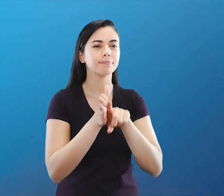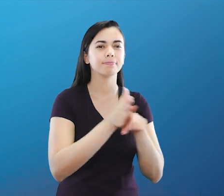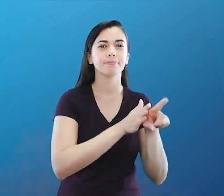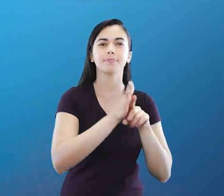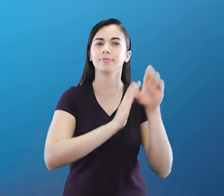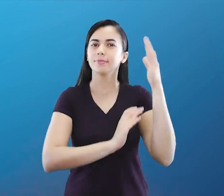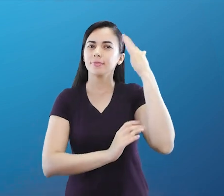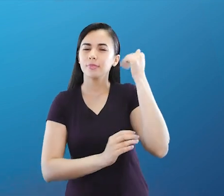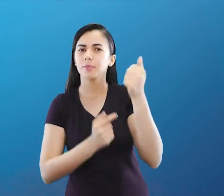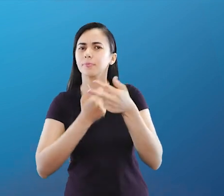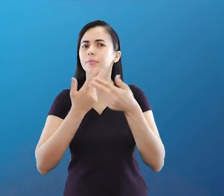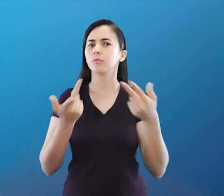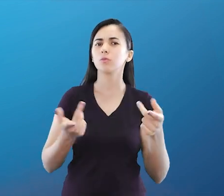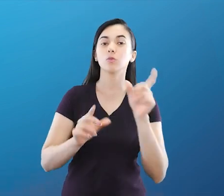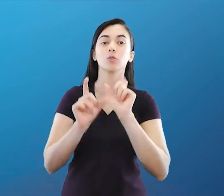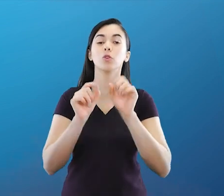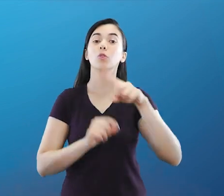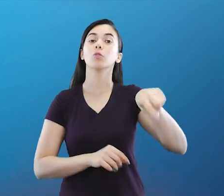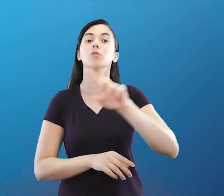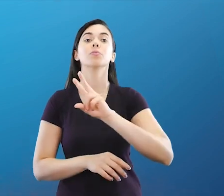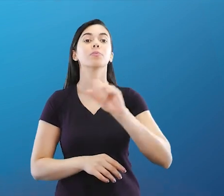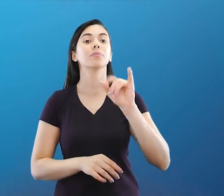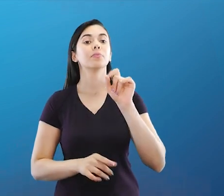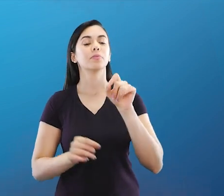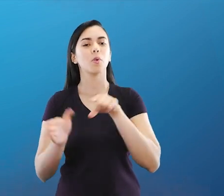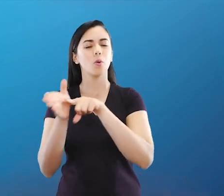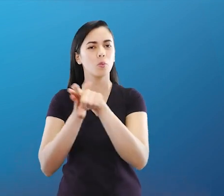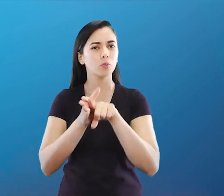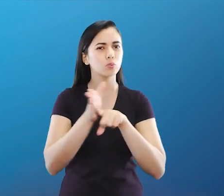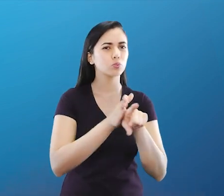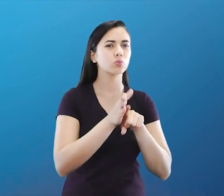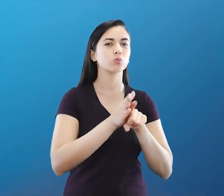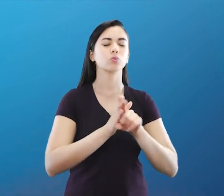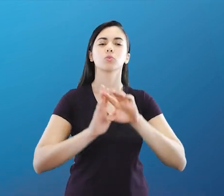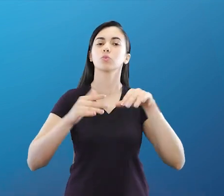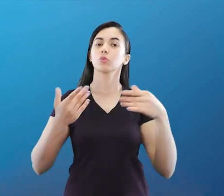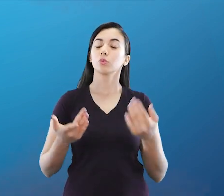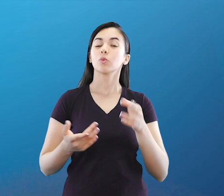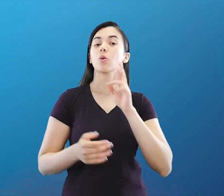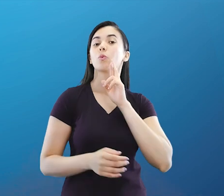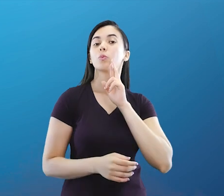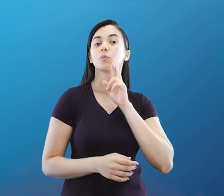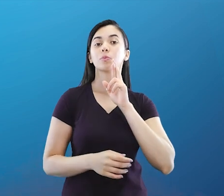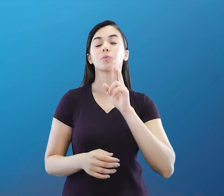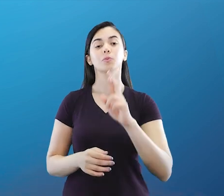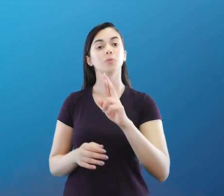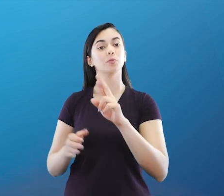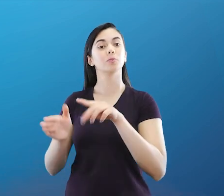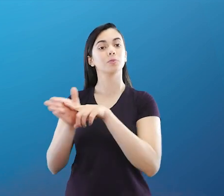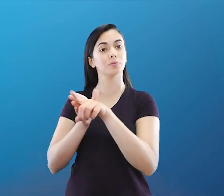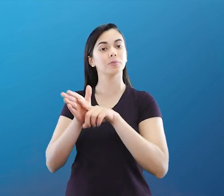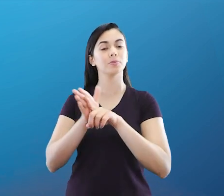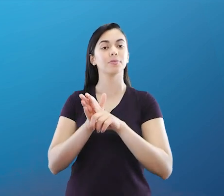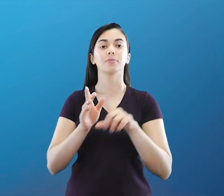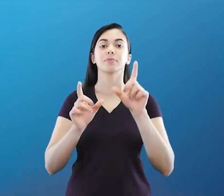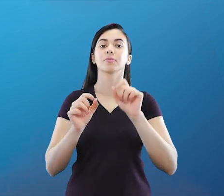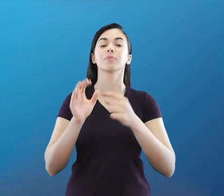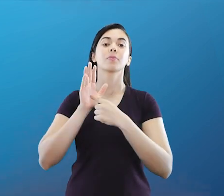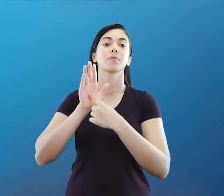saber de alguma coisa, você vai realizar a pesquisa e, geralmente, os resultados das pesquisas, eles